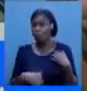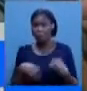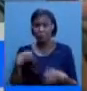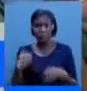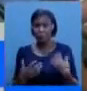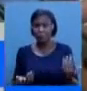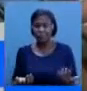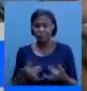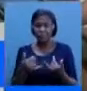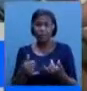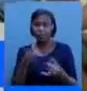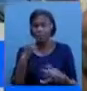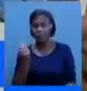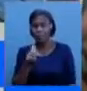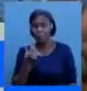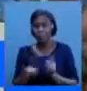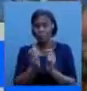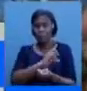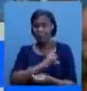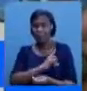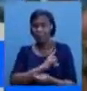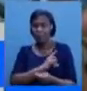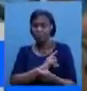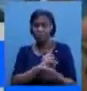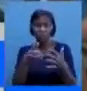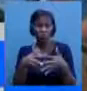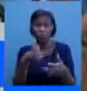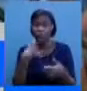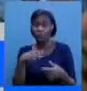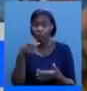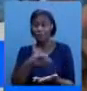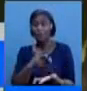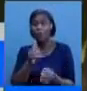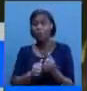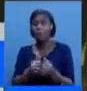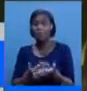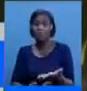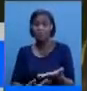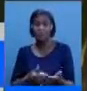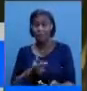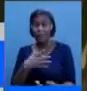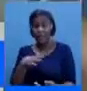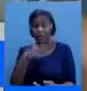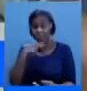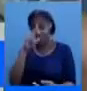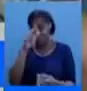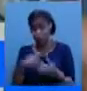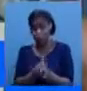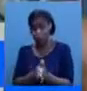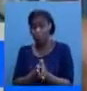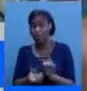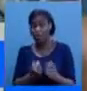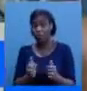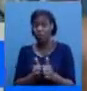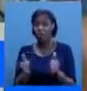a famosa privatização ou reestruturação ficou apenas no papel. E querem nos enganar a todos com